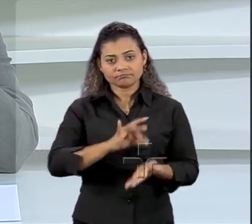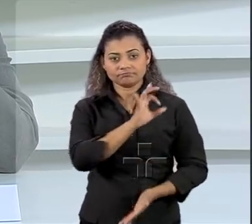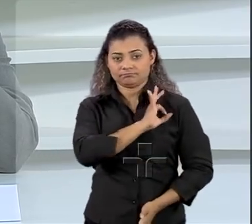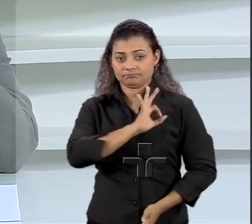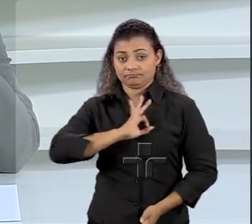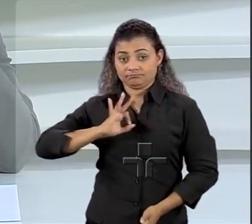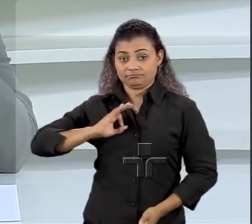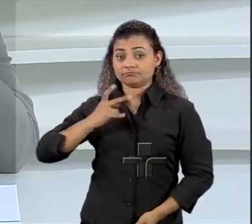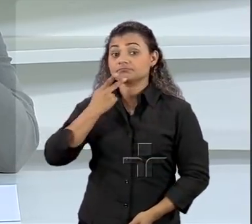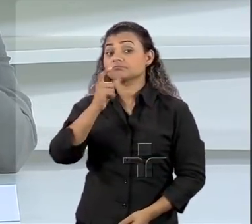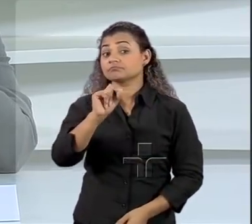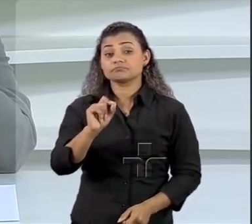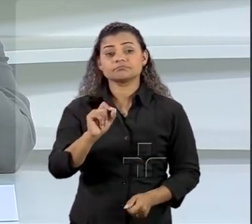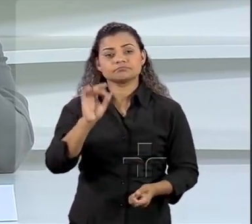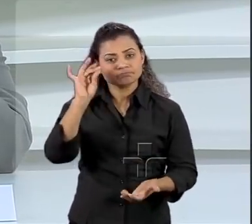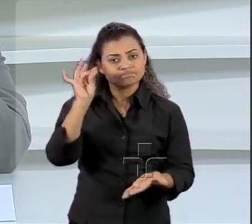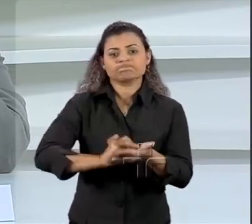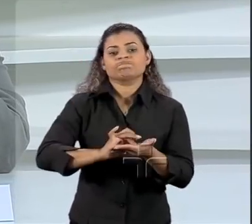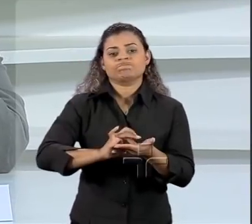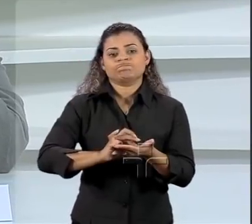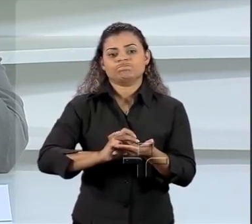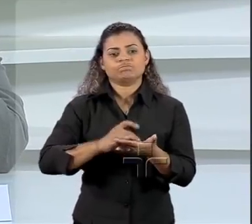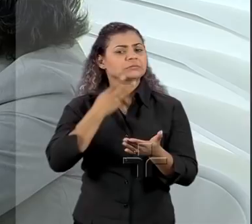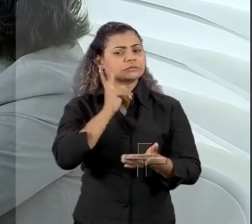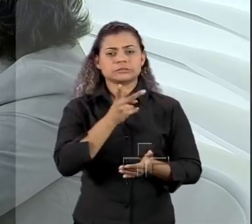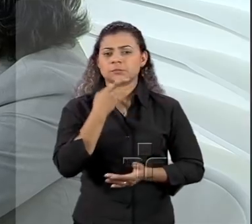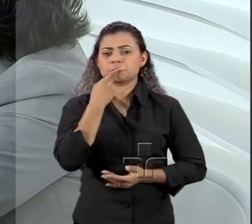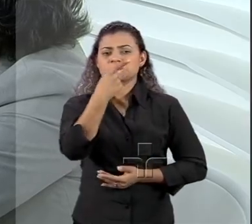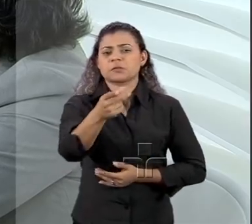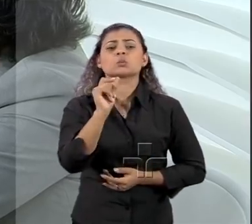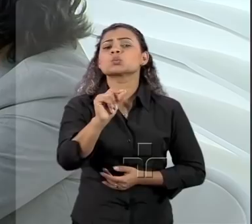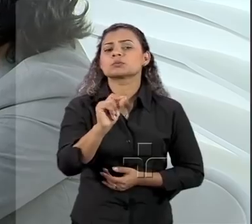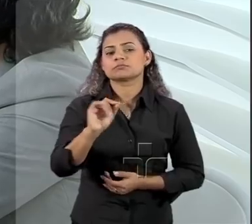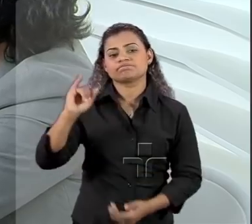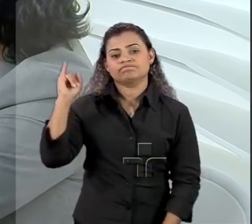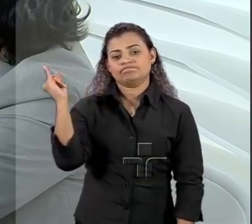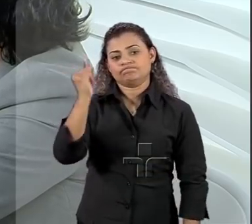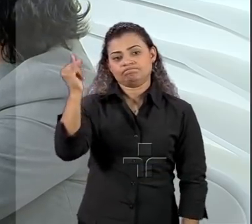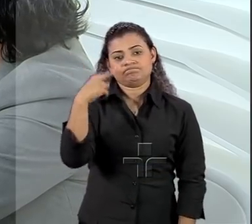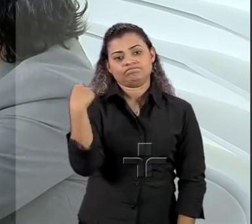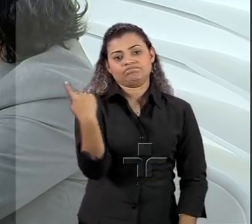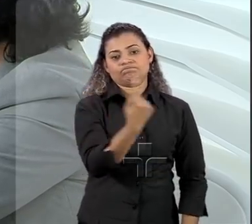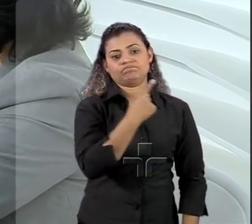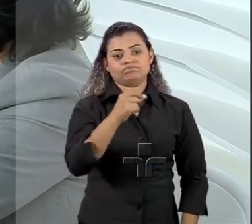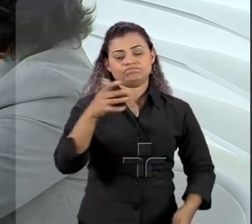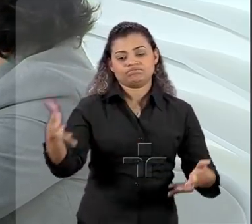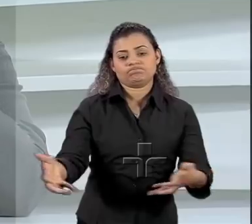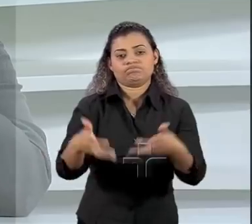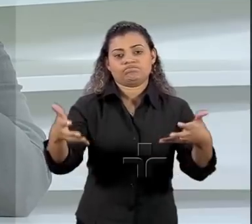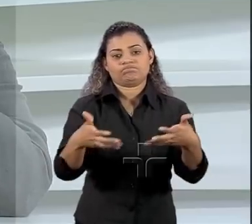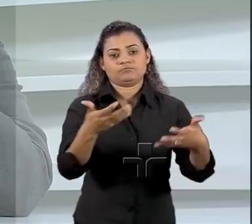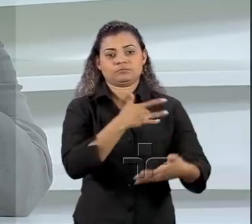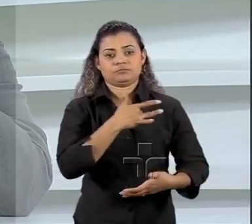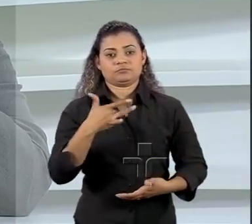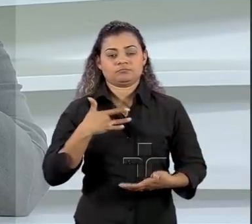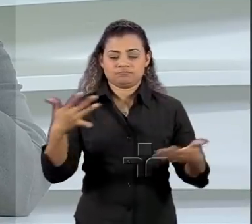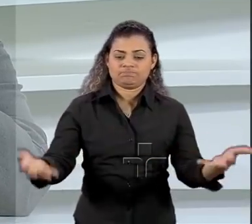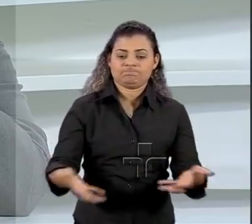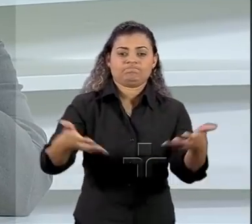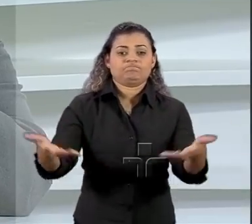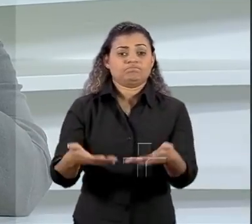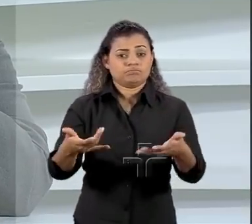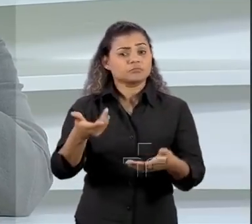ela coloca isso com muita veemência em toda a fala dela, a importância da gente promover saúde. Eu acho que isso apareceu claramente nos